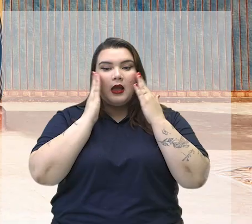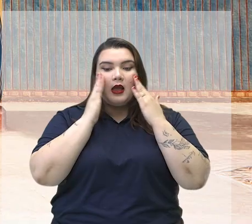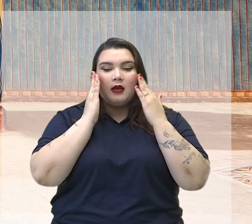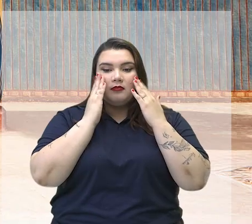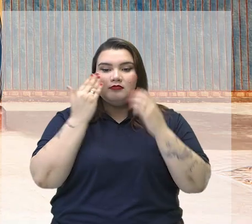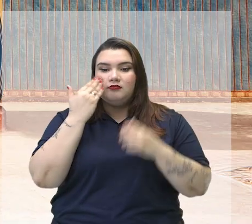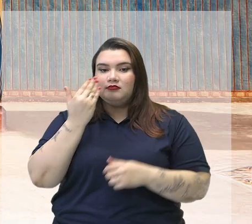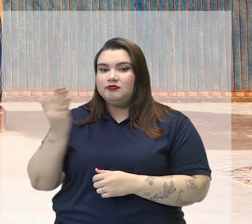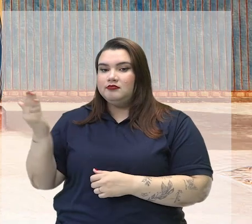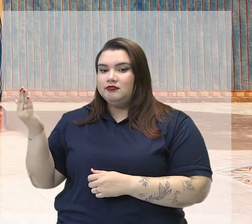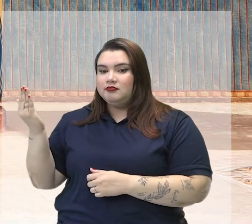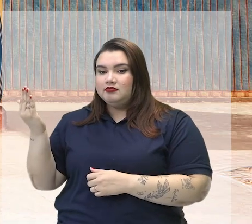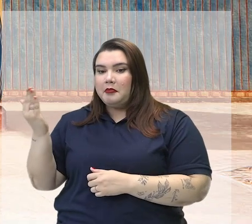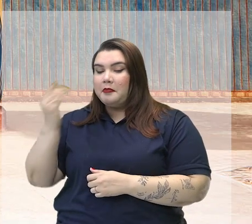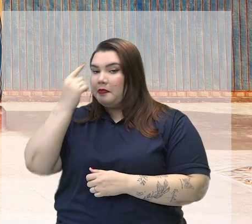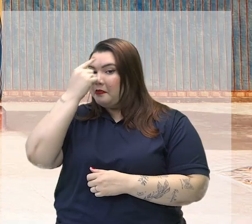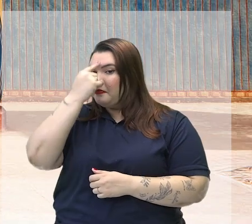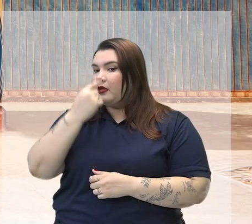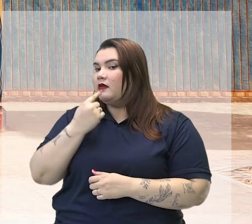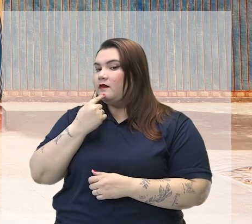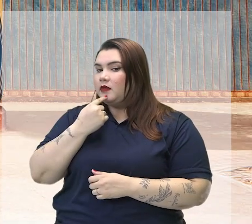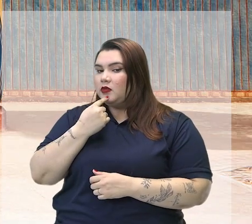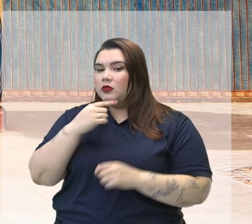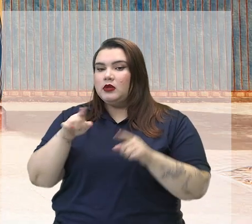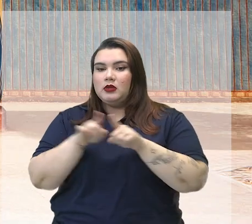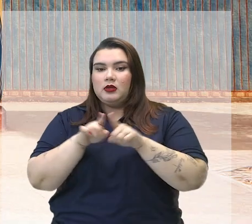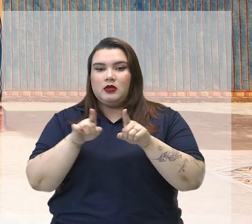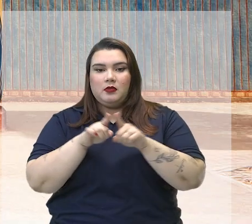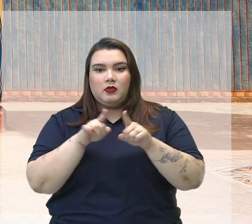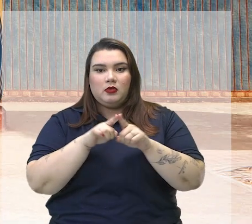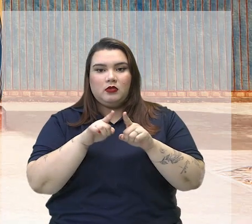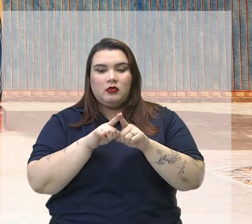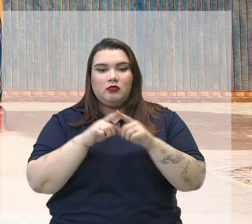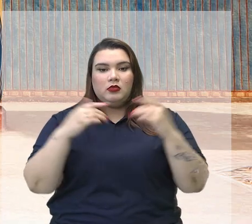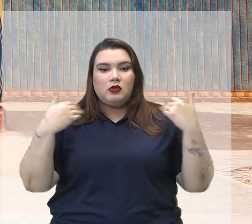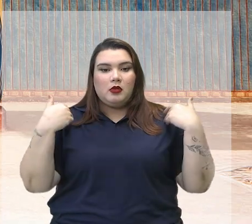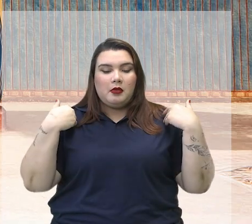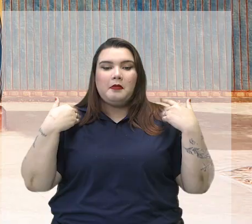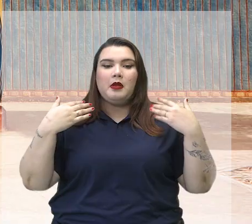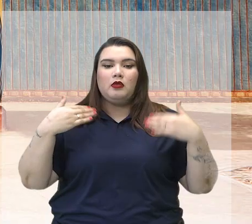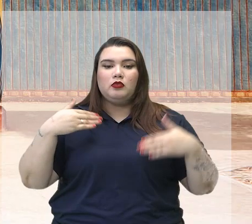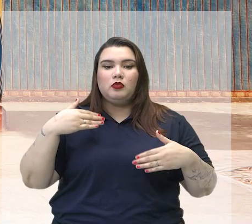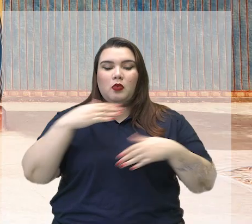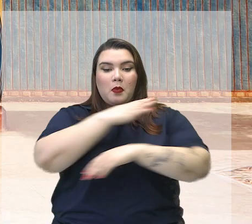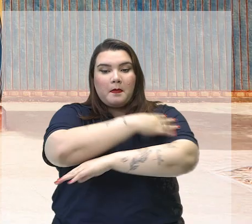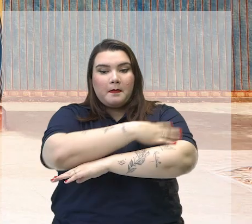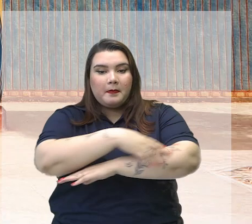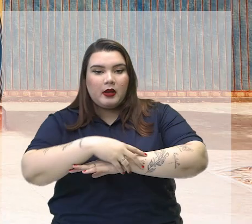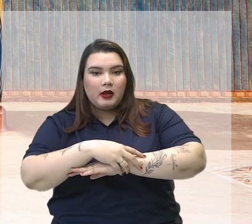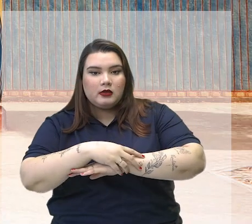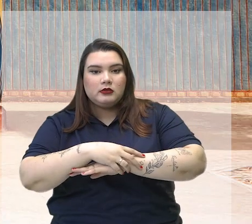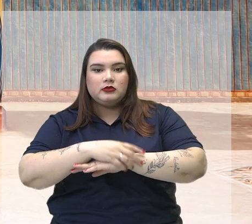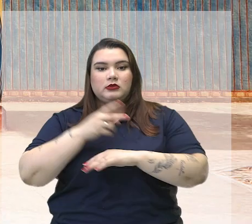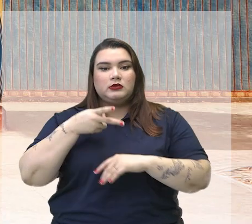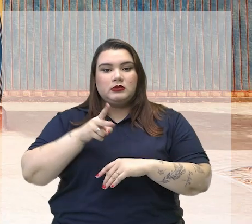de perfil e também os membros superiores e inferiores, ou seja, os braços eram